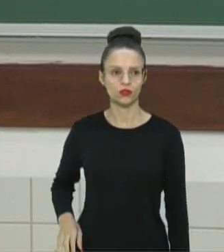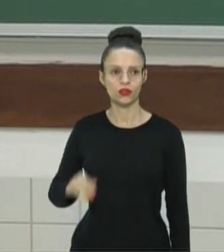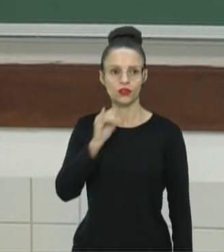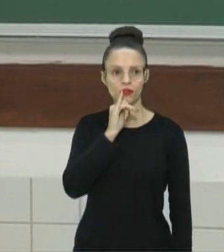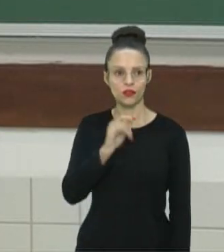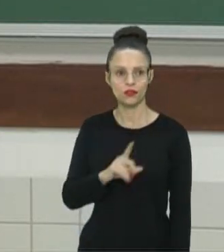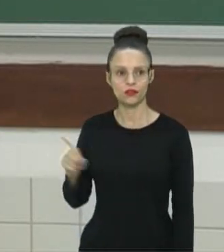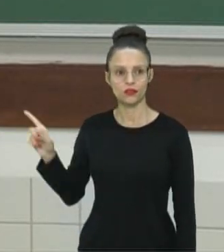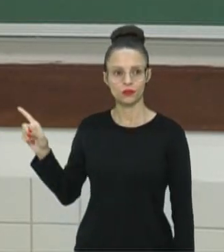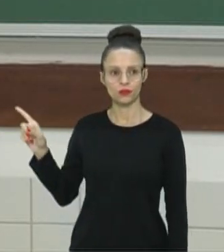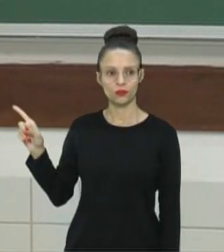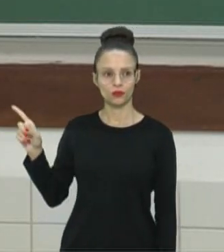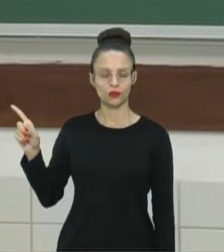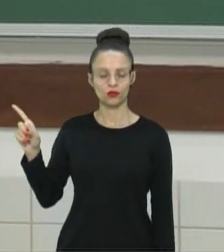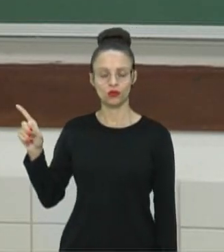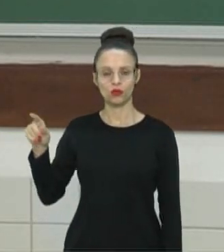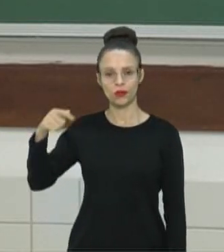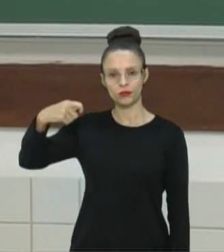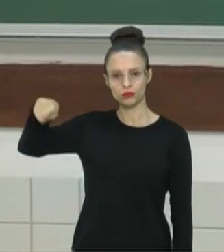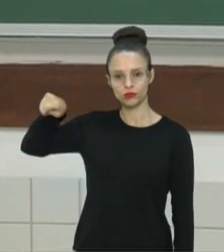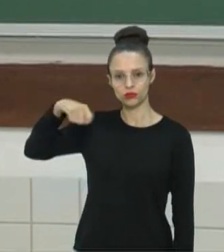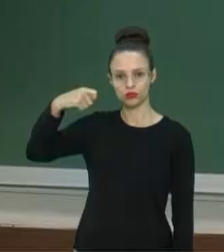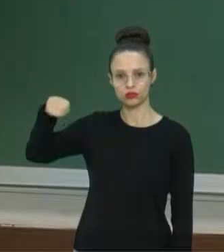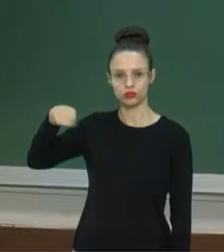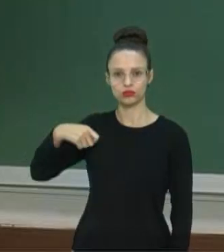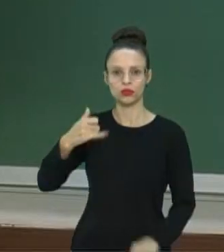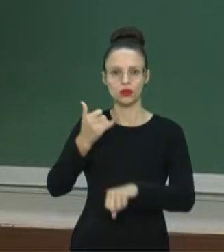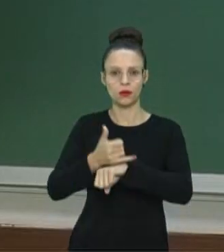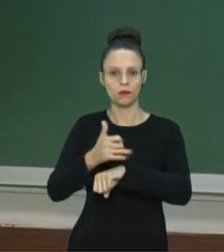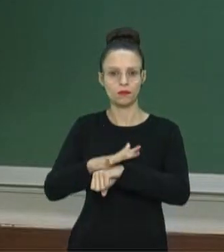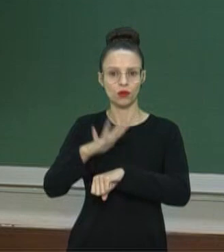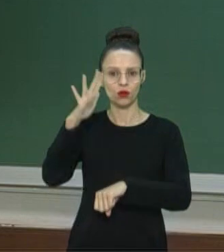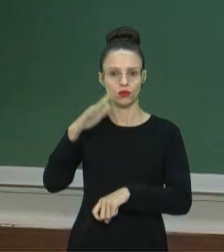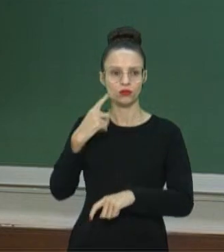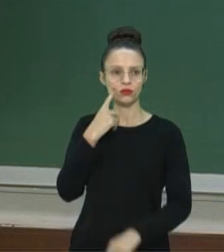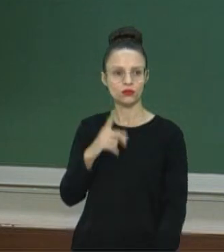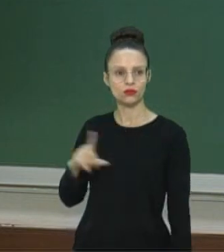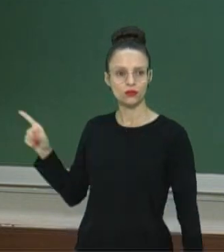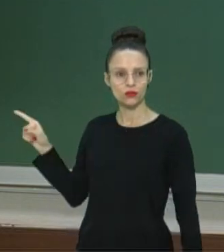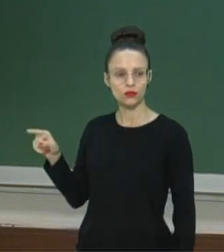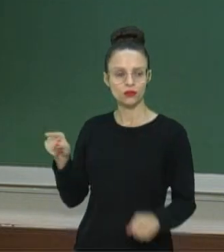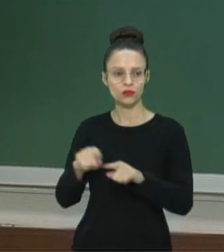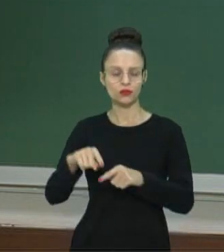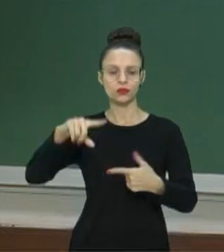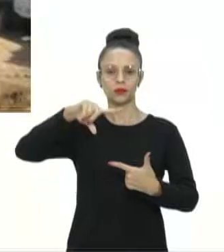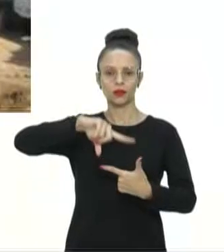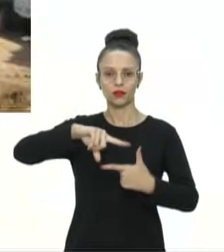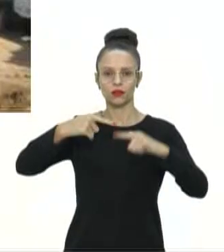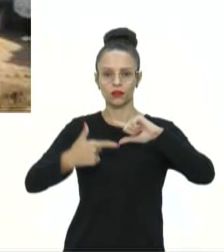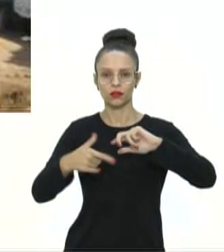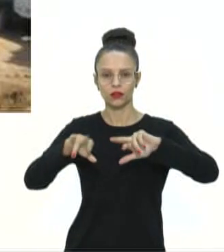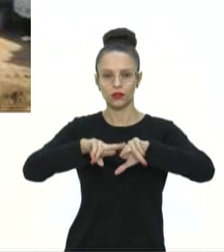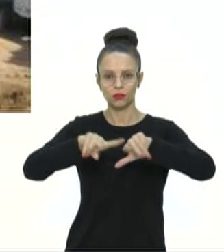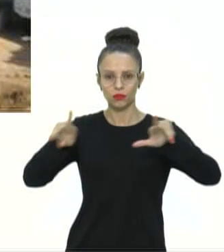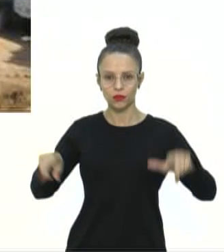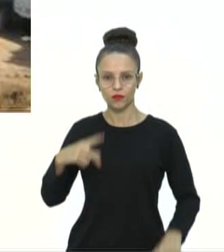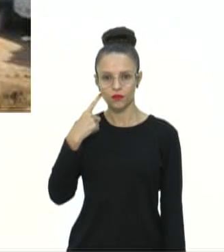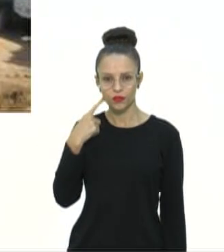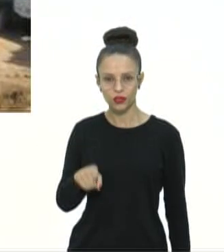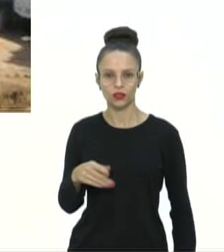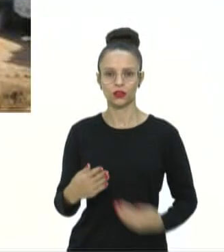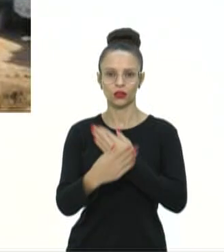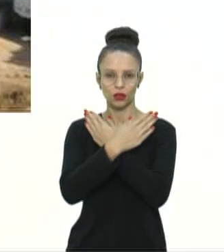Tokato é esse sino de bronze e exemplo das linhas geométricas descobertos